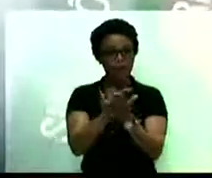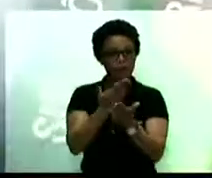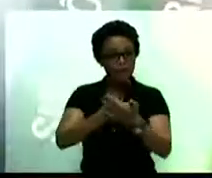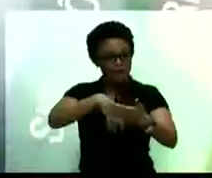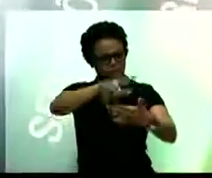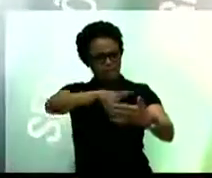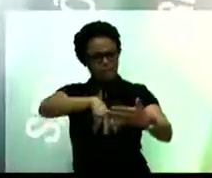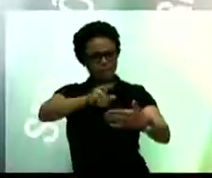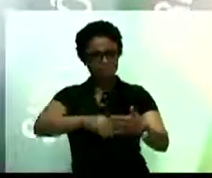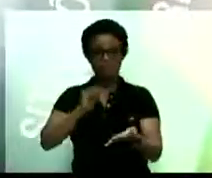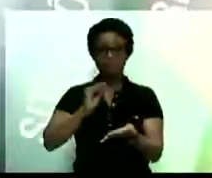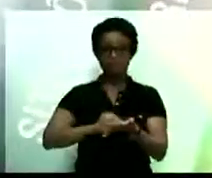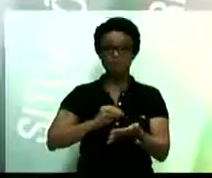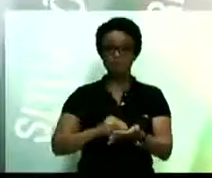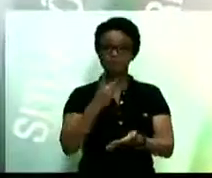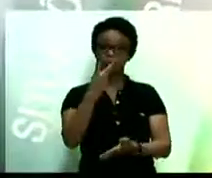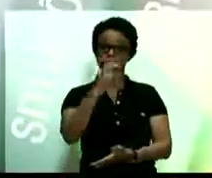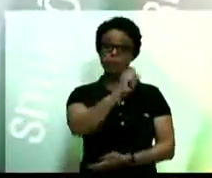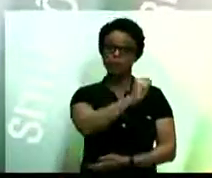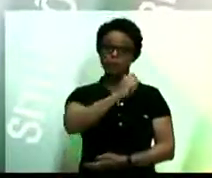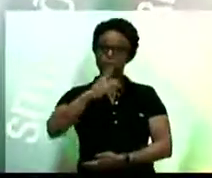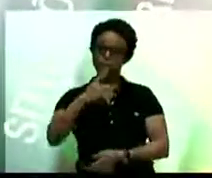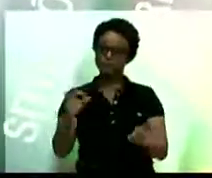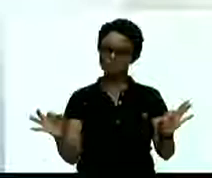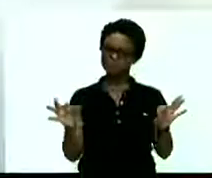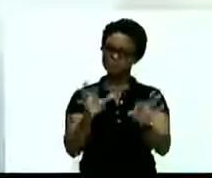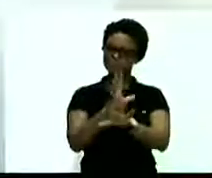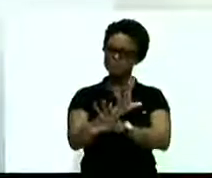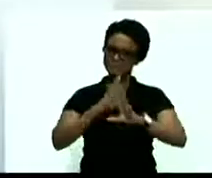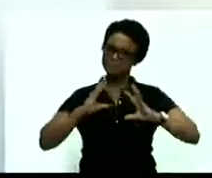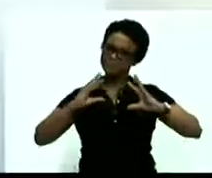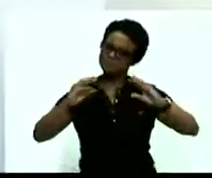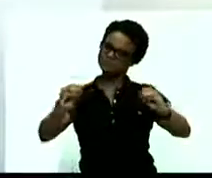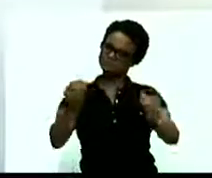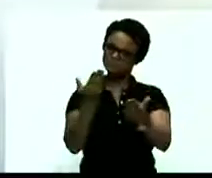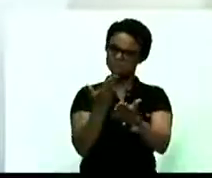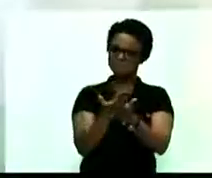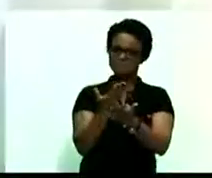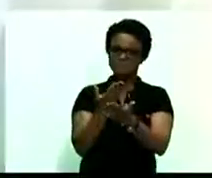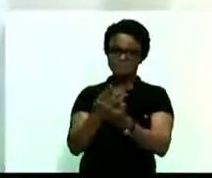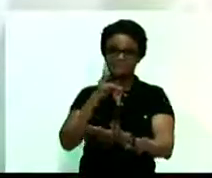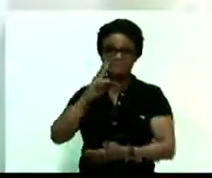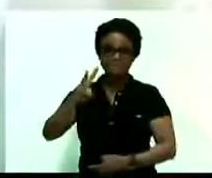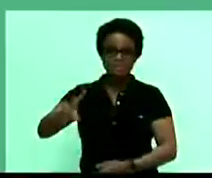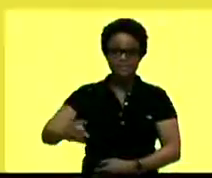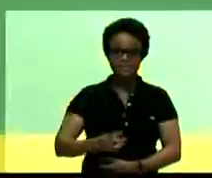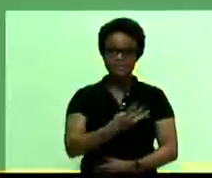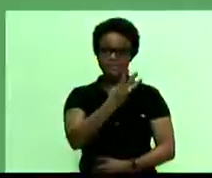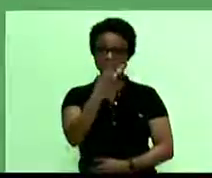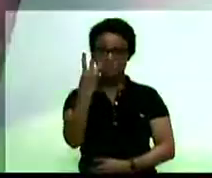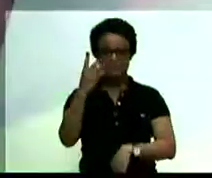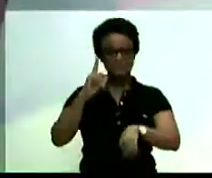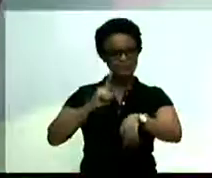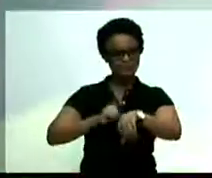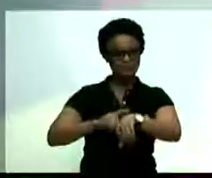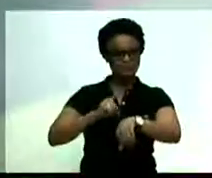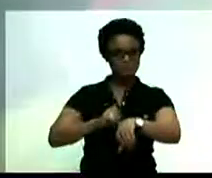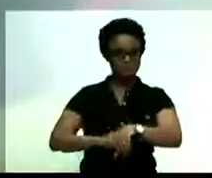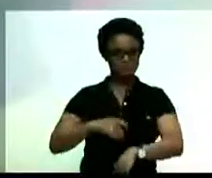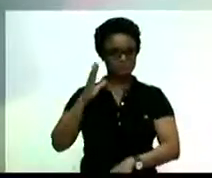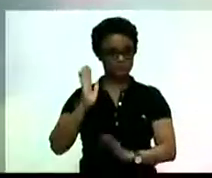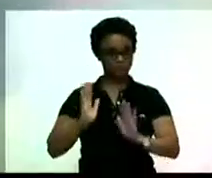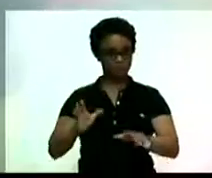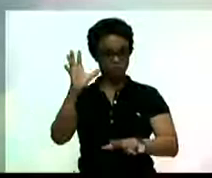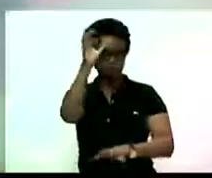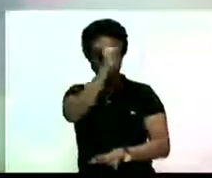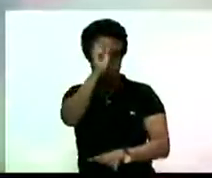faltam duas SPs para que a gente possa encerrar a unidade. Perceba que estamos seguindo aqueles três passos. Compreendemos e